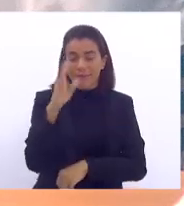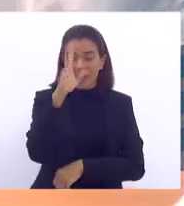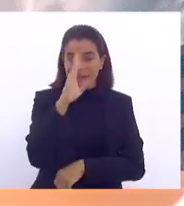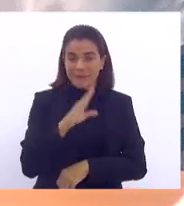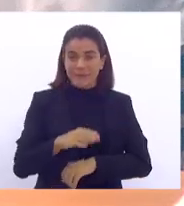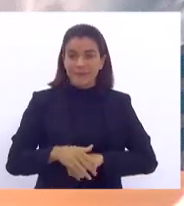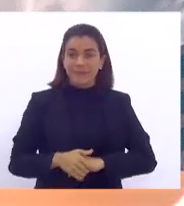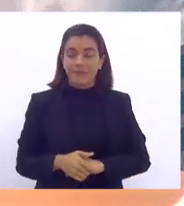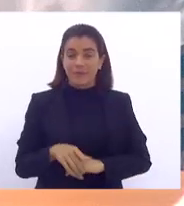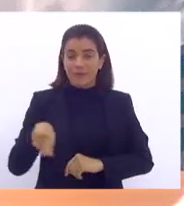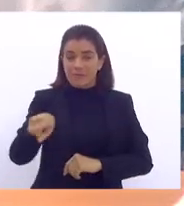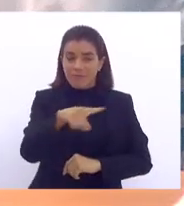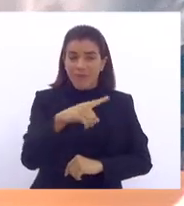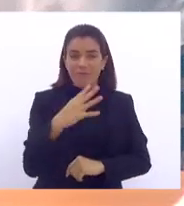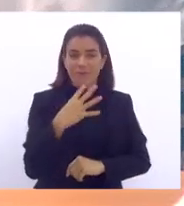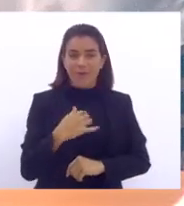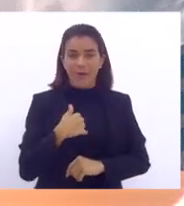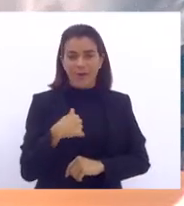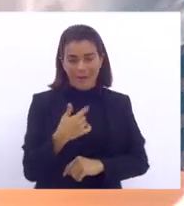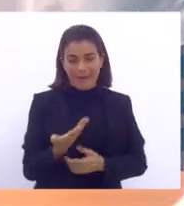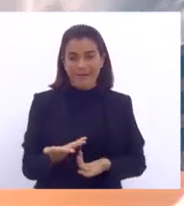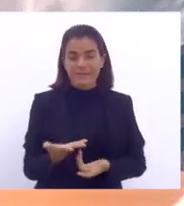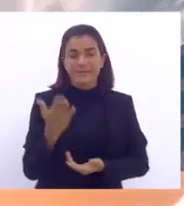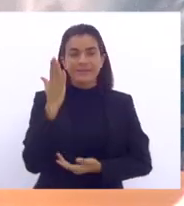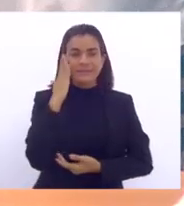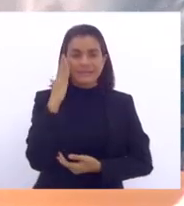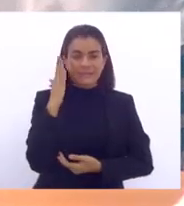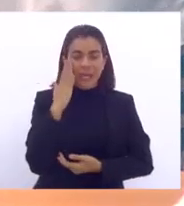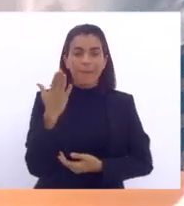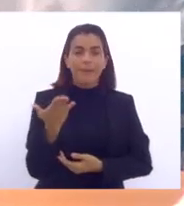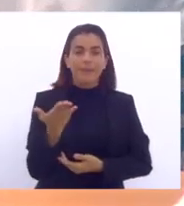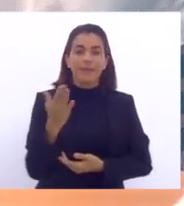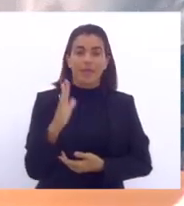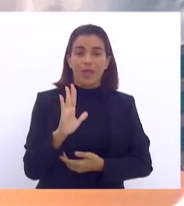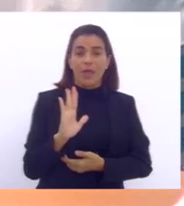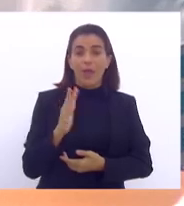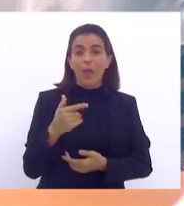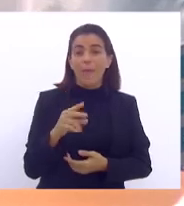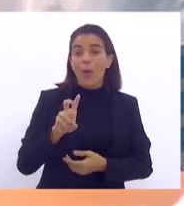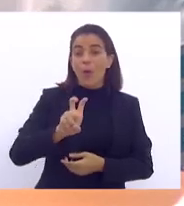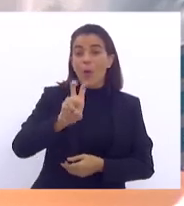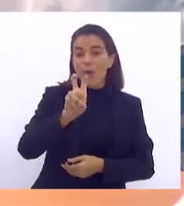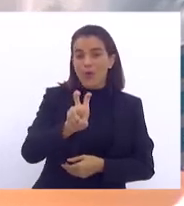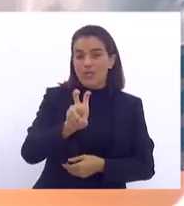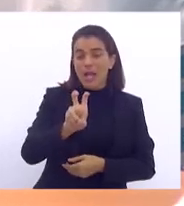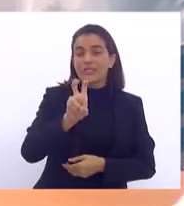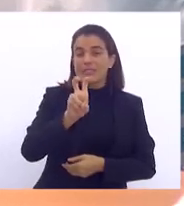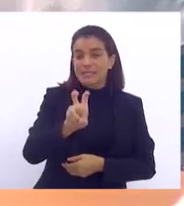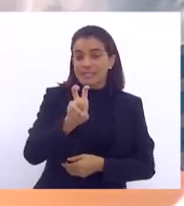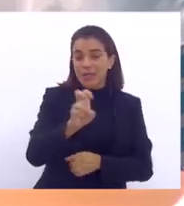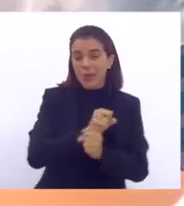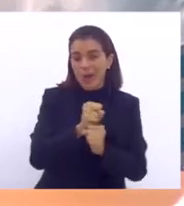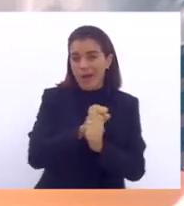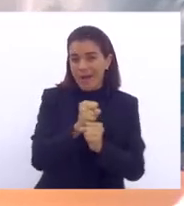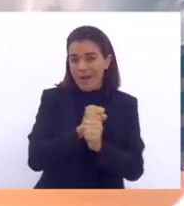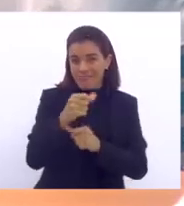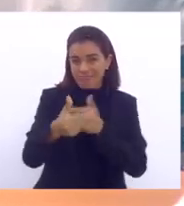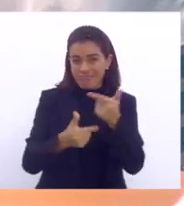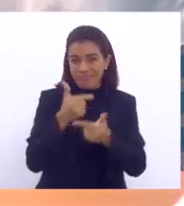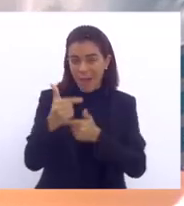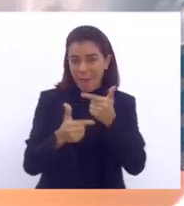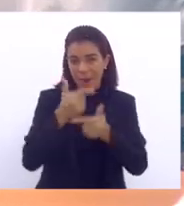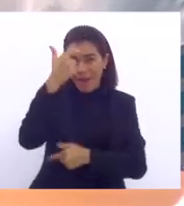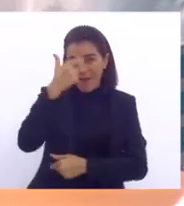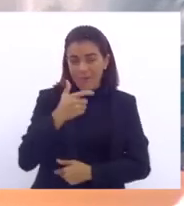quem me conhece né já um pouco sabe que eu ainda tô debutando na casa tô no meu quinto ano fiz um ano fiz um período de